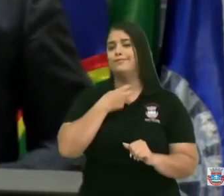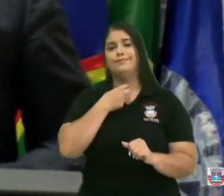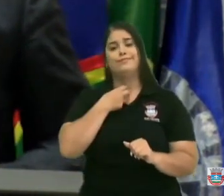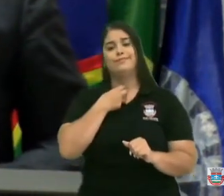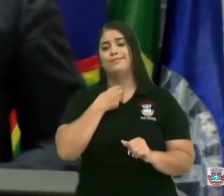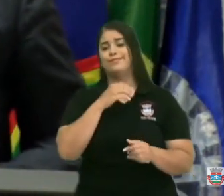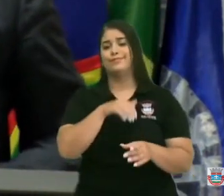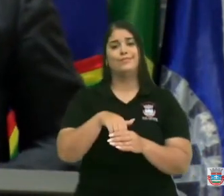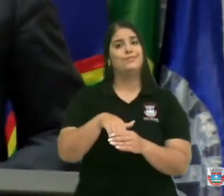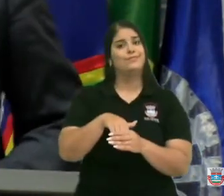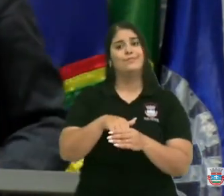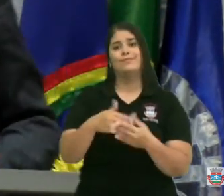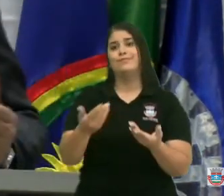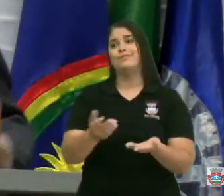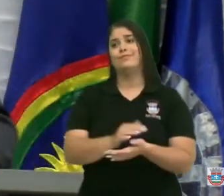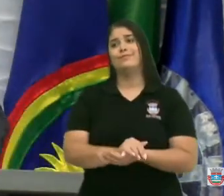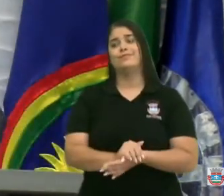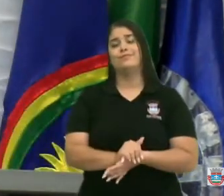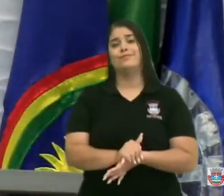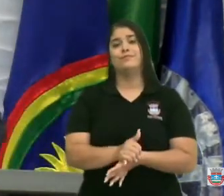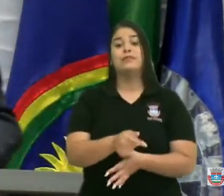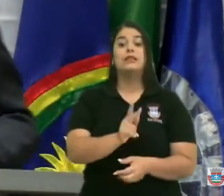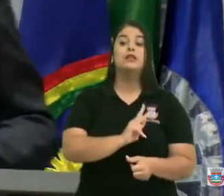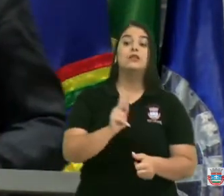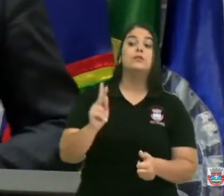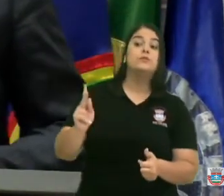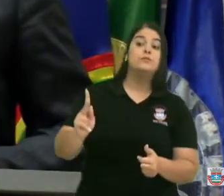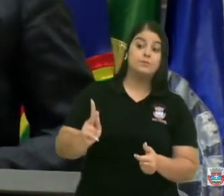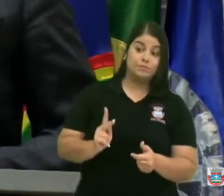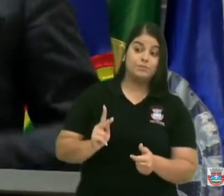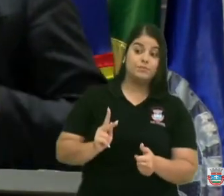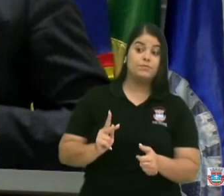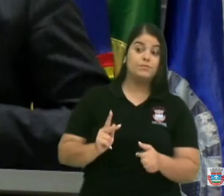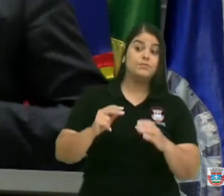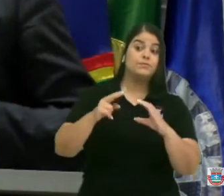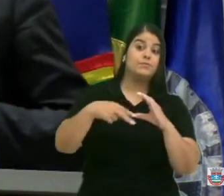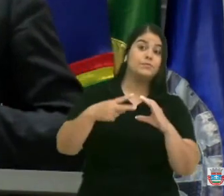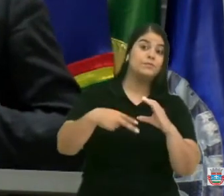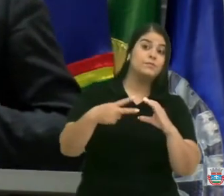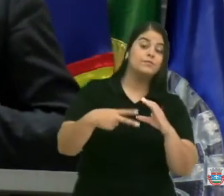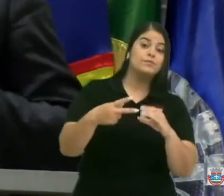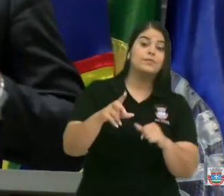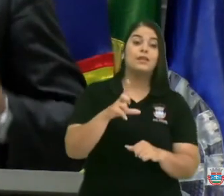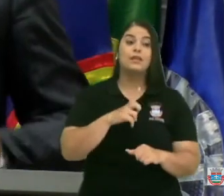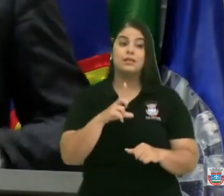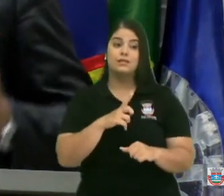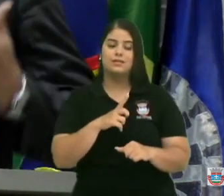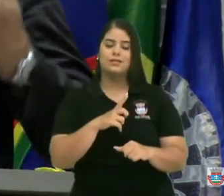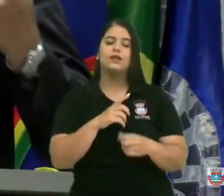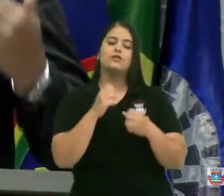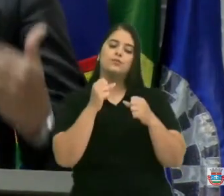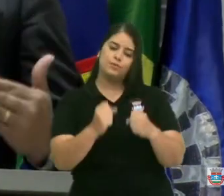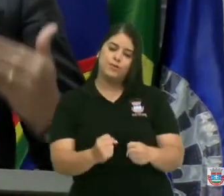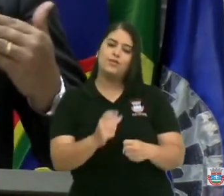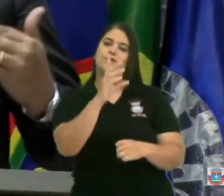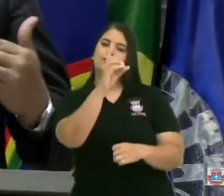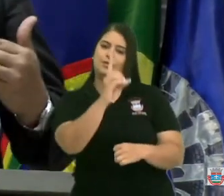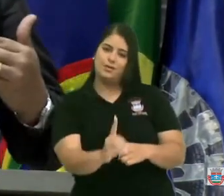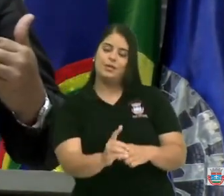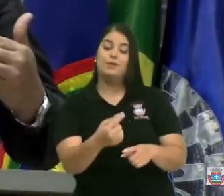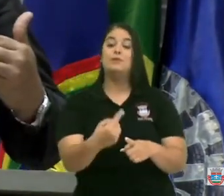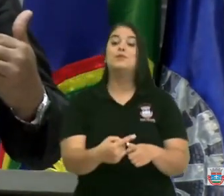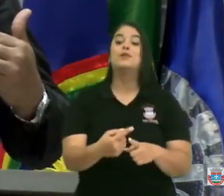nada. E o presidente da casa, ele tem esse poder, porque ele